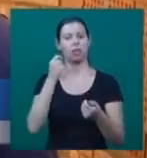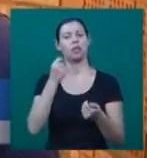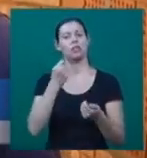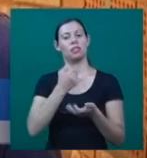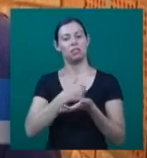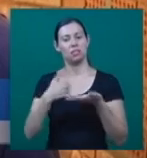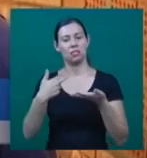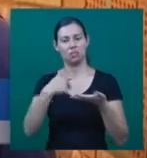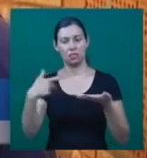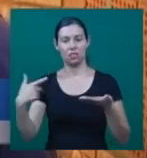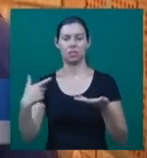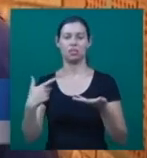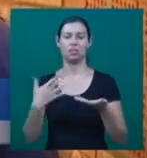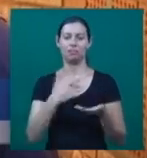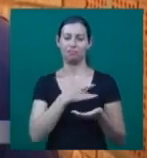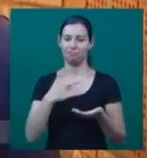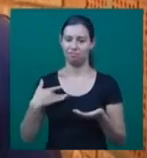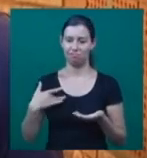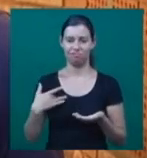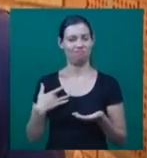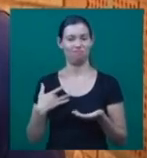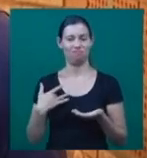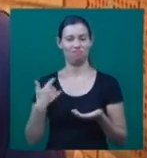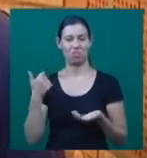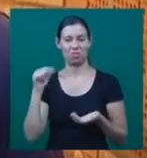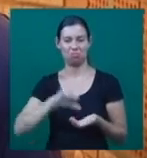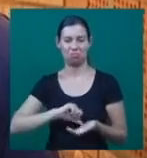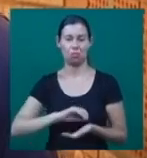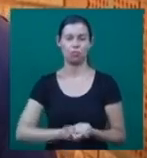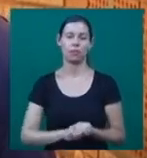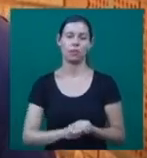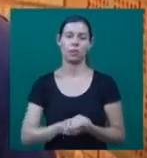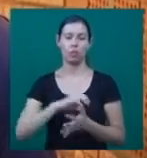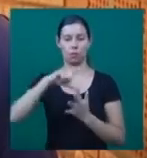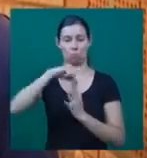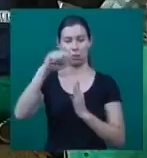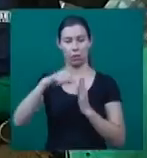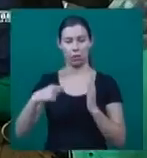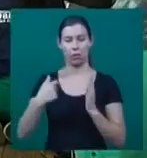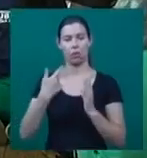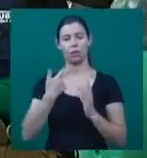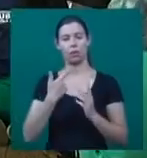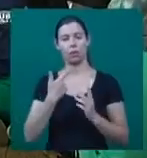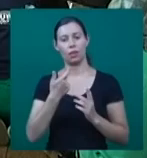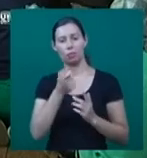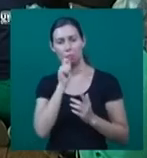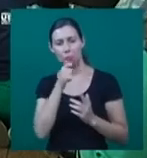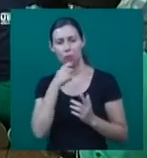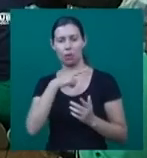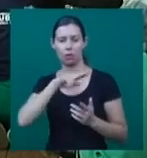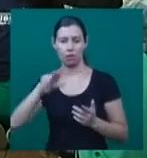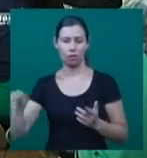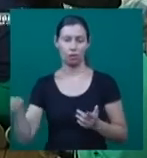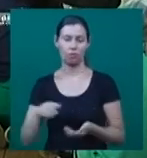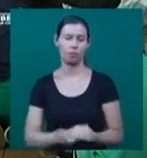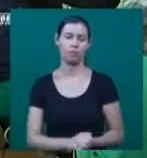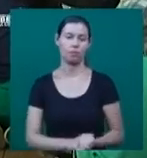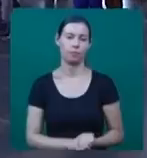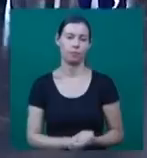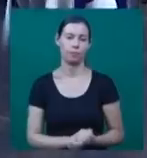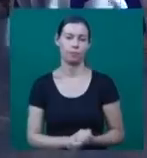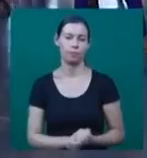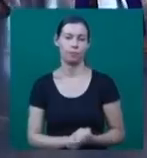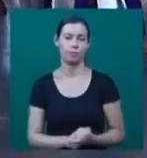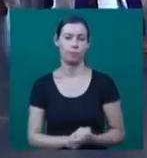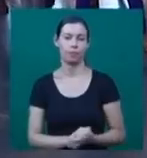palheiro, a droga, a maconha, tudo que ela falou é interessante. As ações de conscientização são promovidas